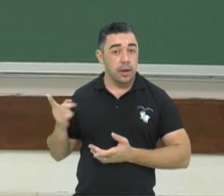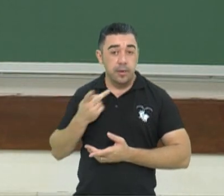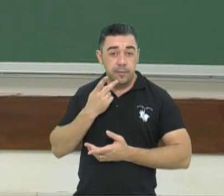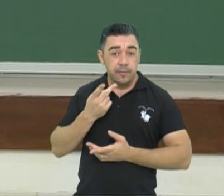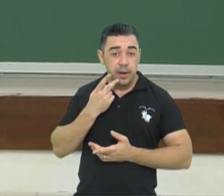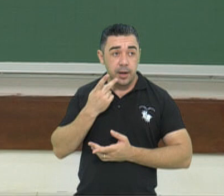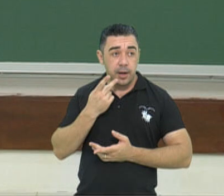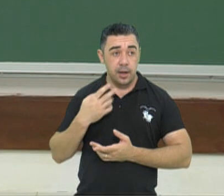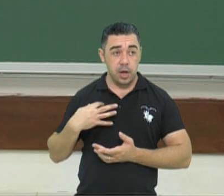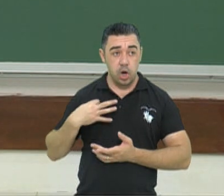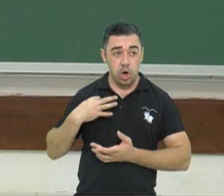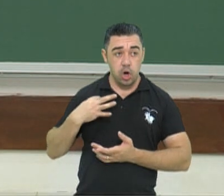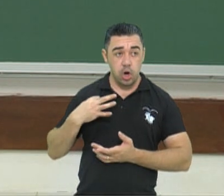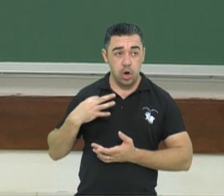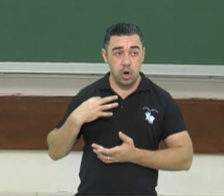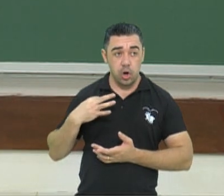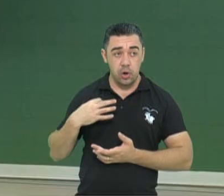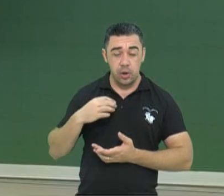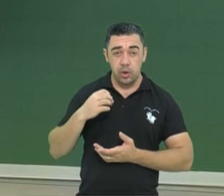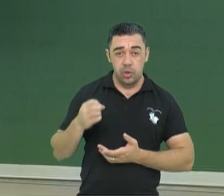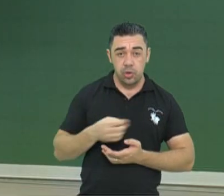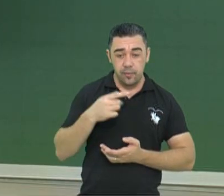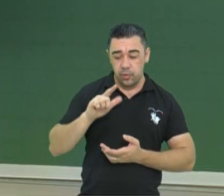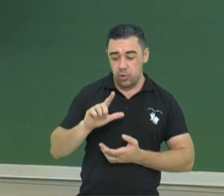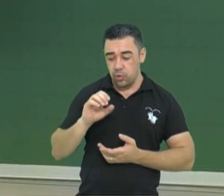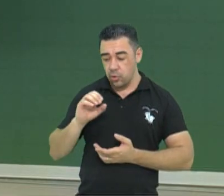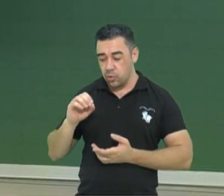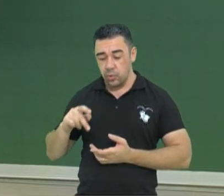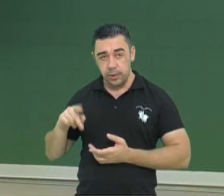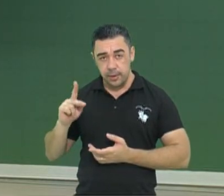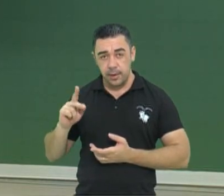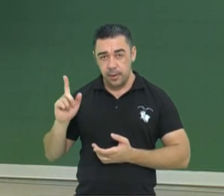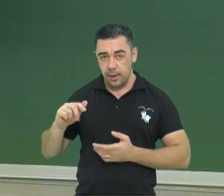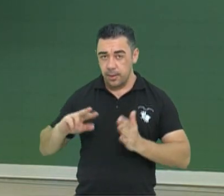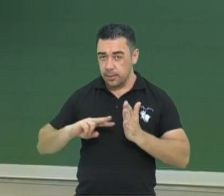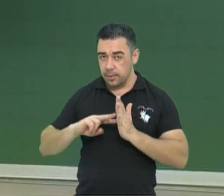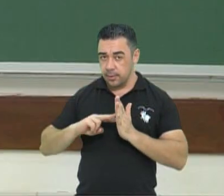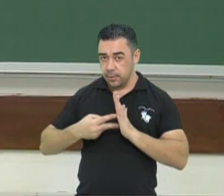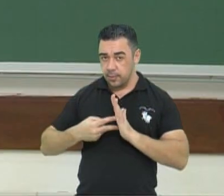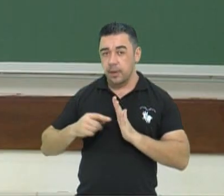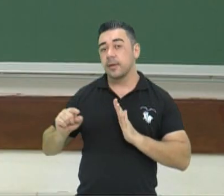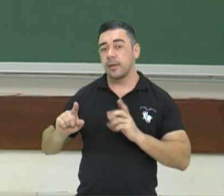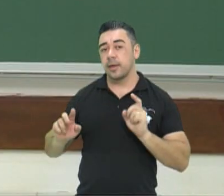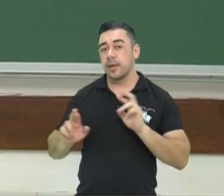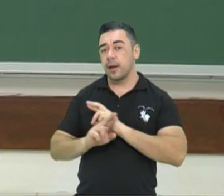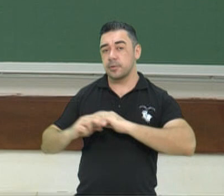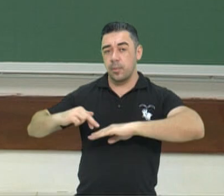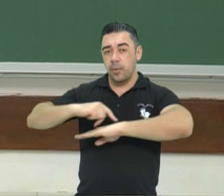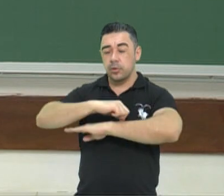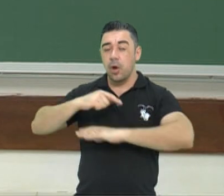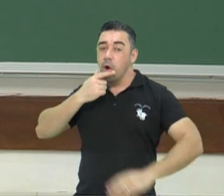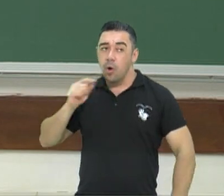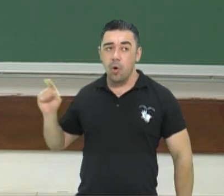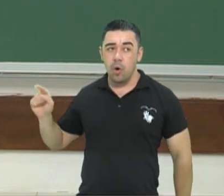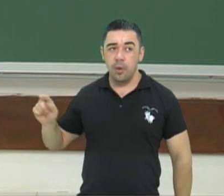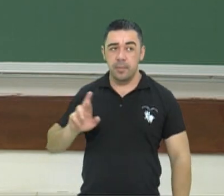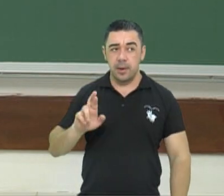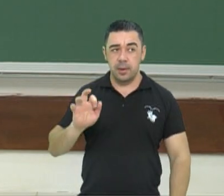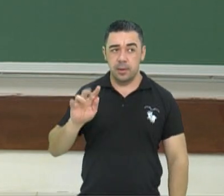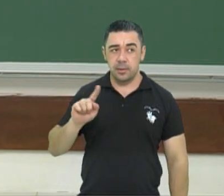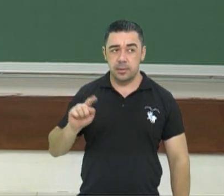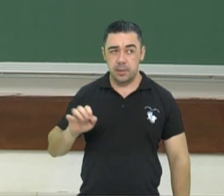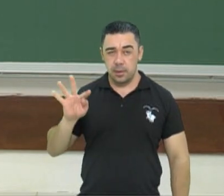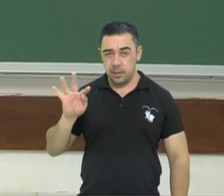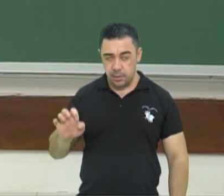new look. Você já vai ver na resposta alguma coisa que tem relação à moda. Lembrando que Rezende, ele também era decorador, além de ser